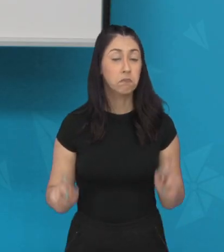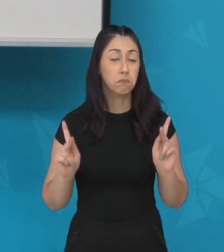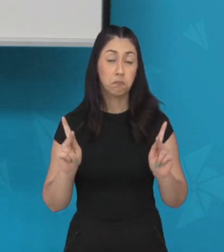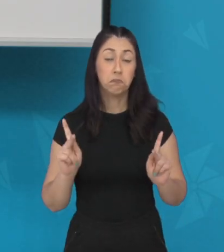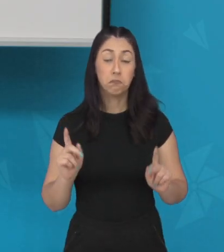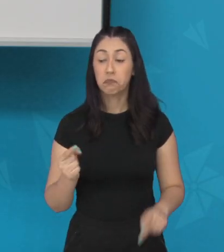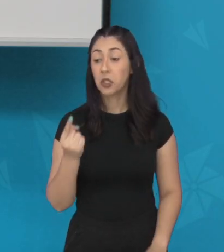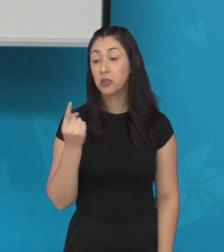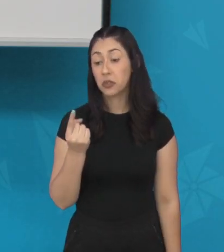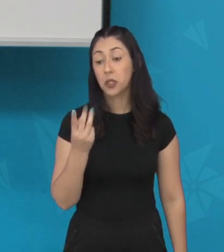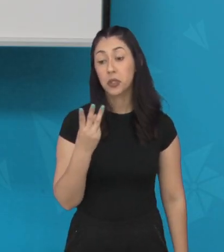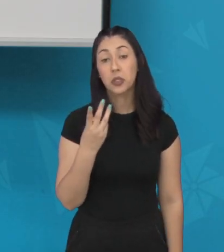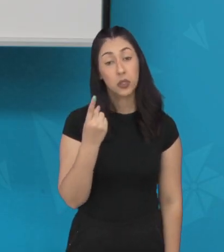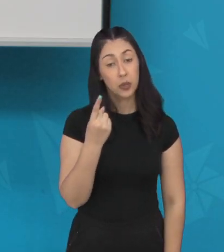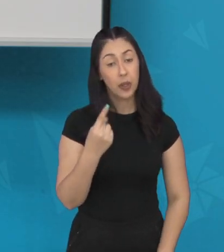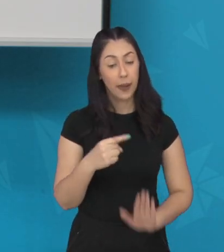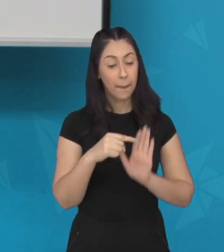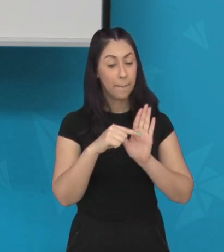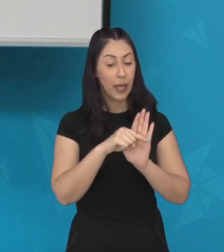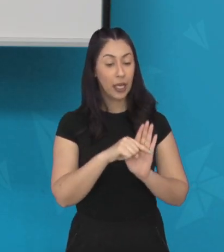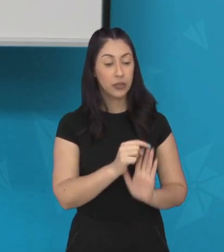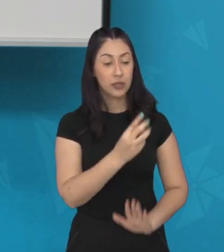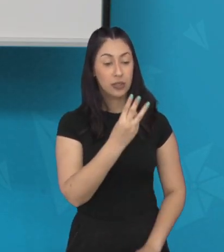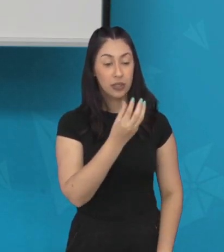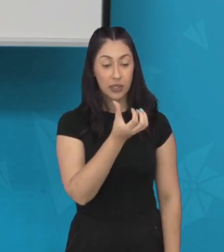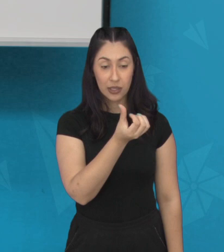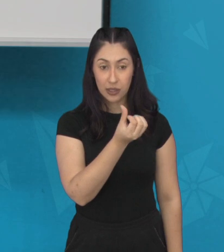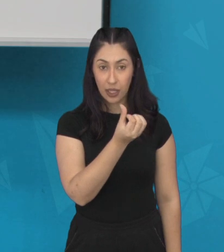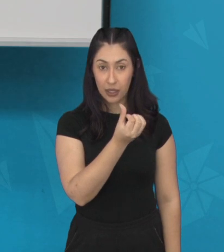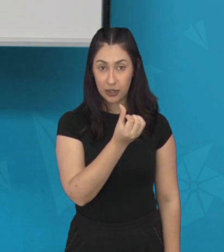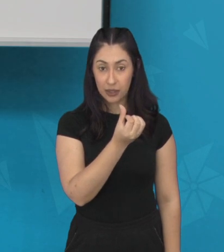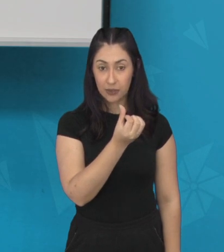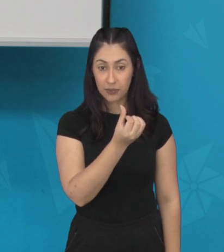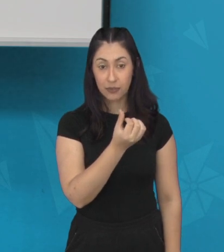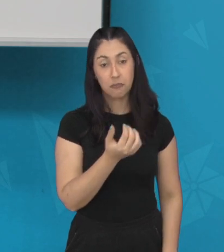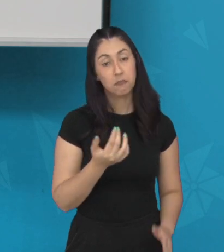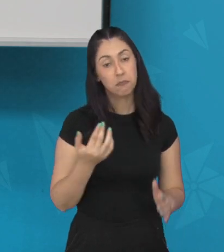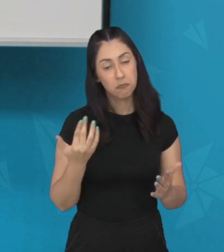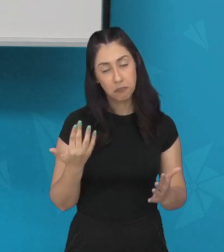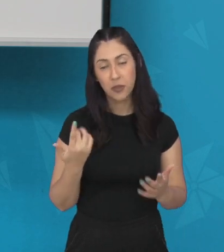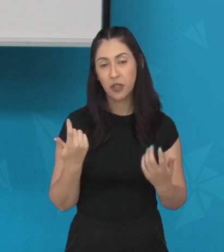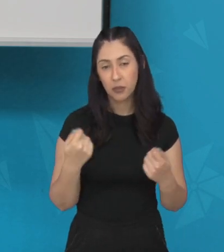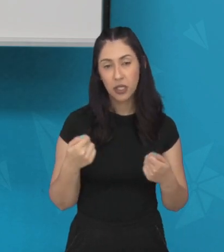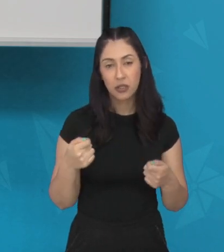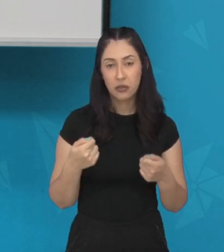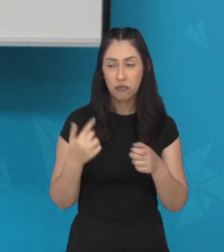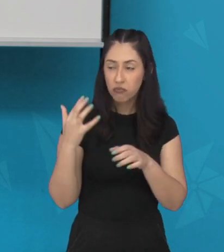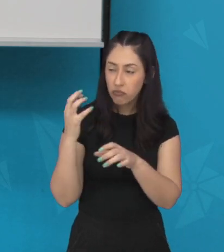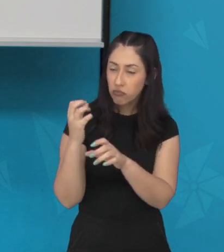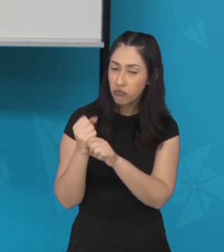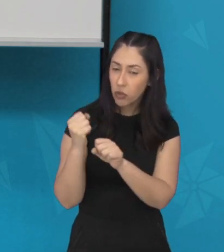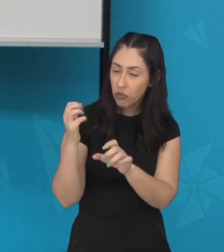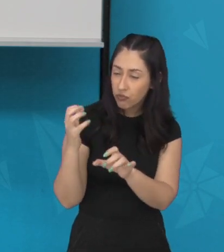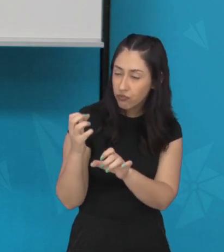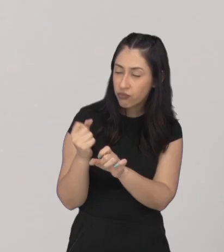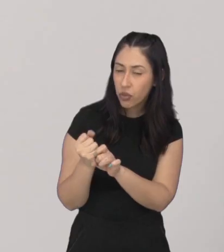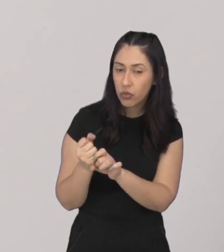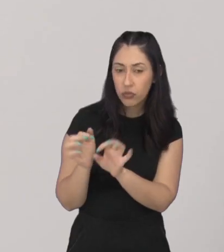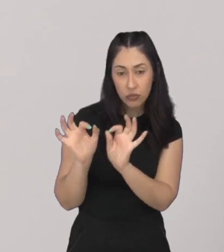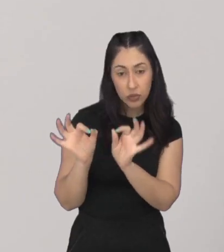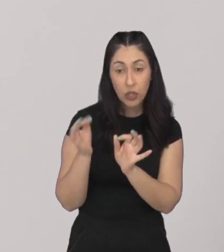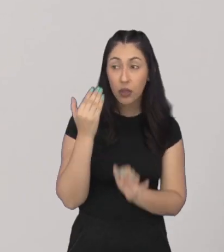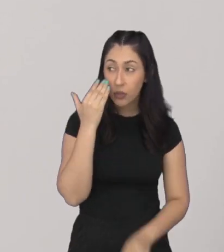Então tá, a gente tem 131 gramas menos 36 gramas. 1 menos 6 não dá, né? Então a gente puxa aqui, pega